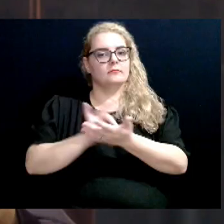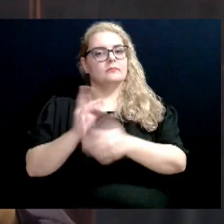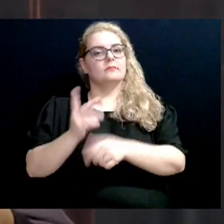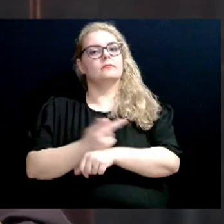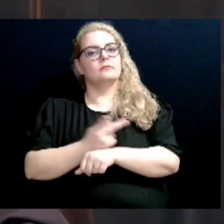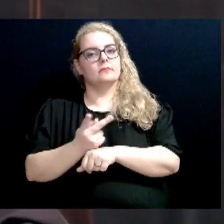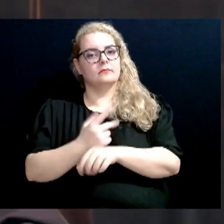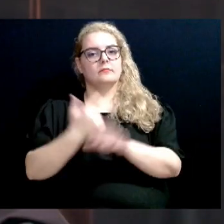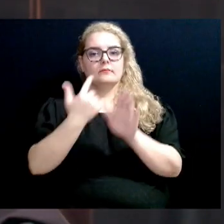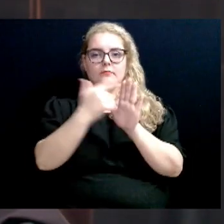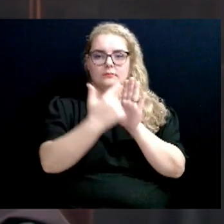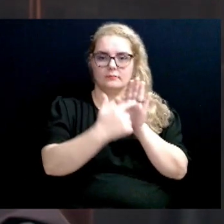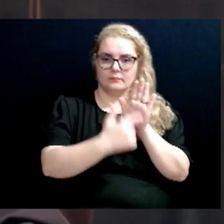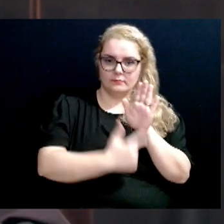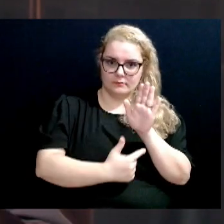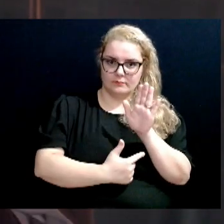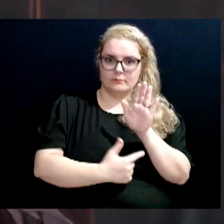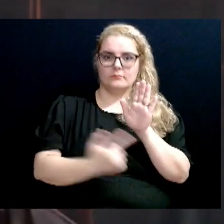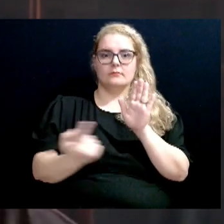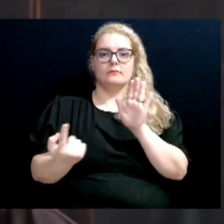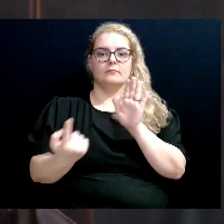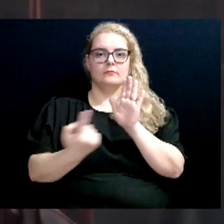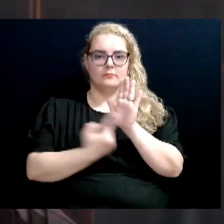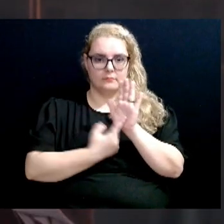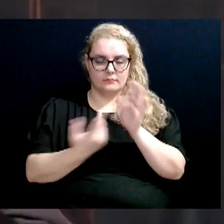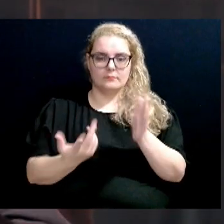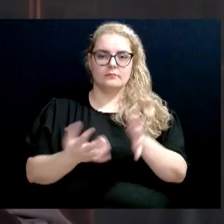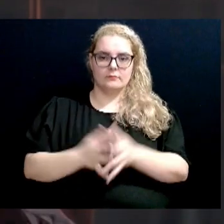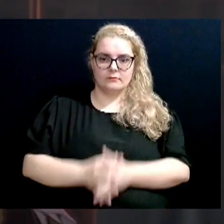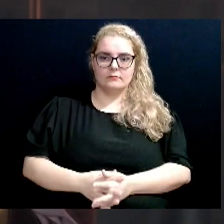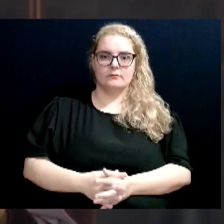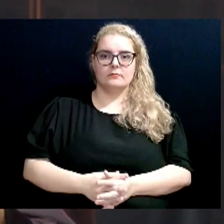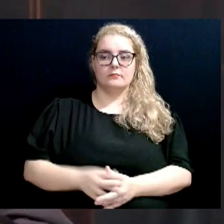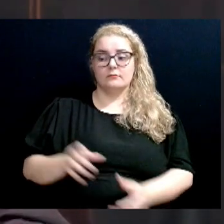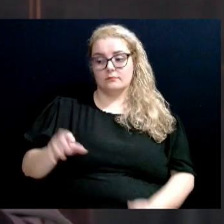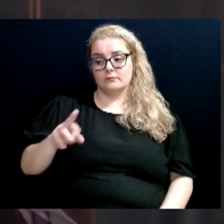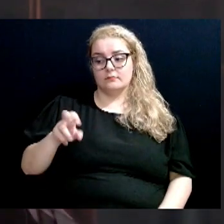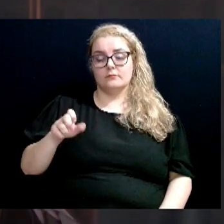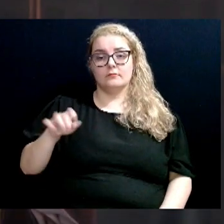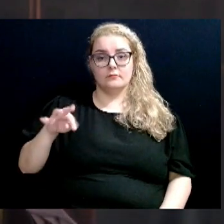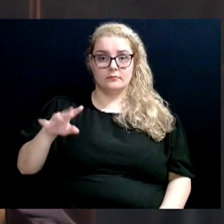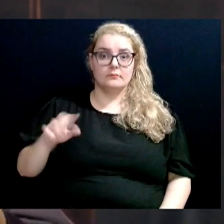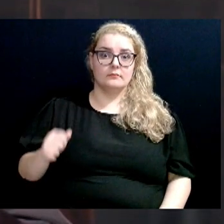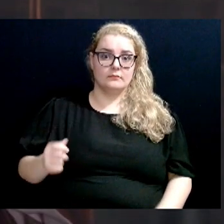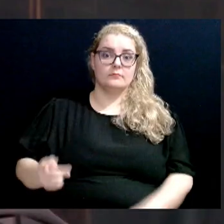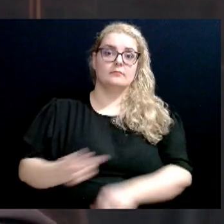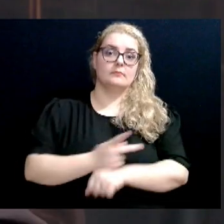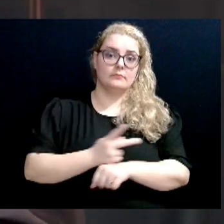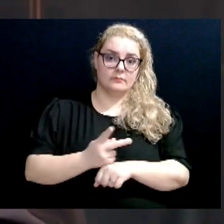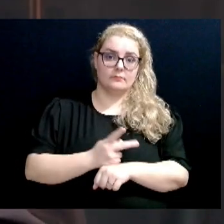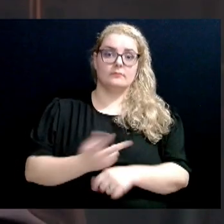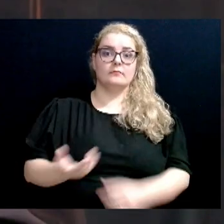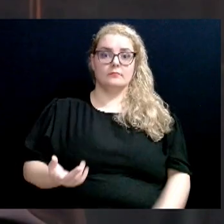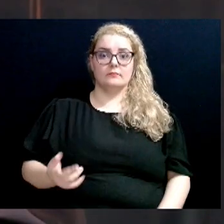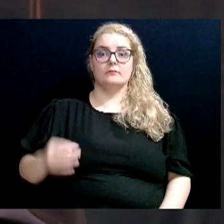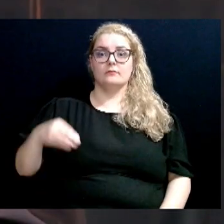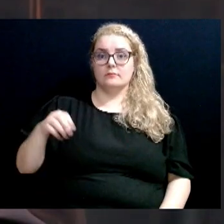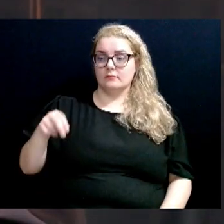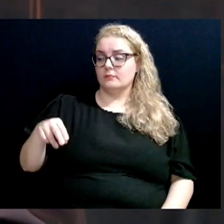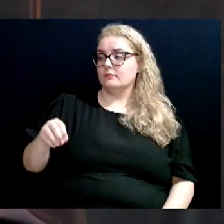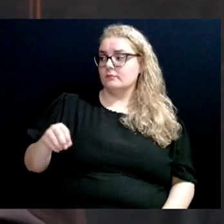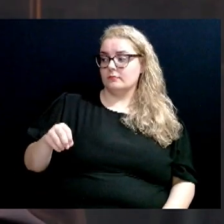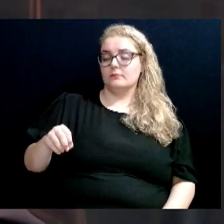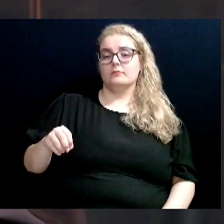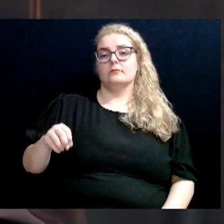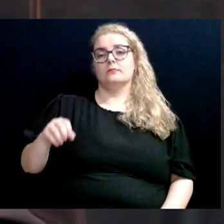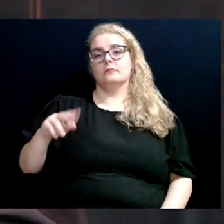de marcas, e na creatina, buscar aí uma creatina monoidratada com o selo Creapure, vai